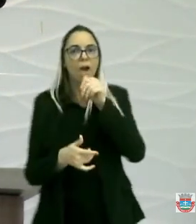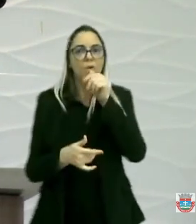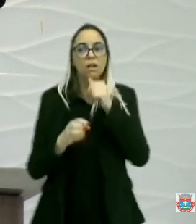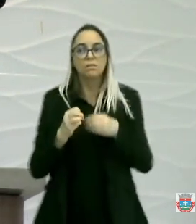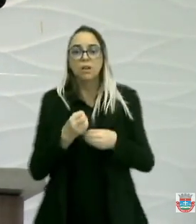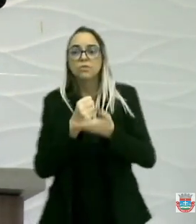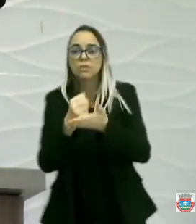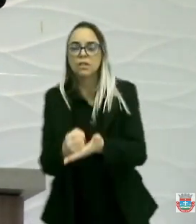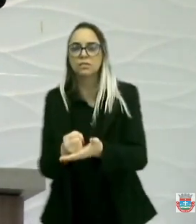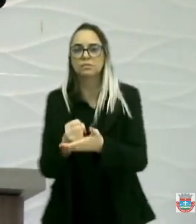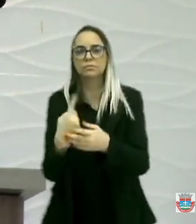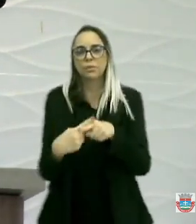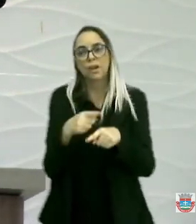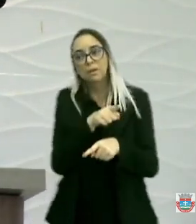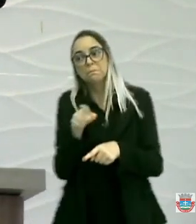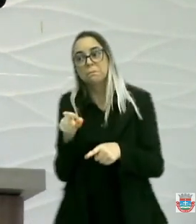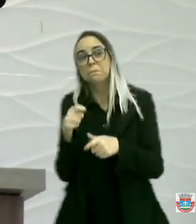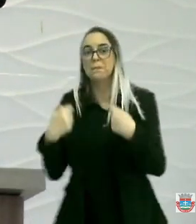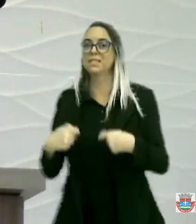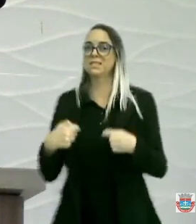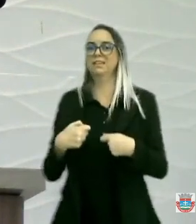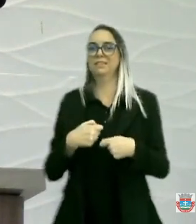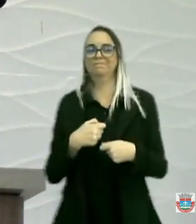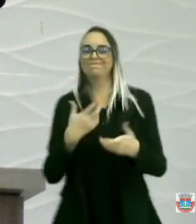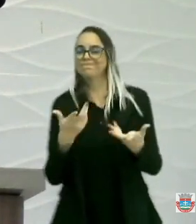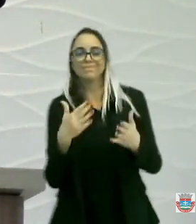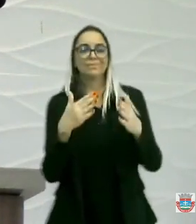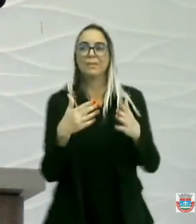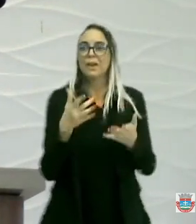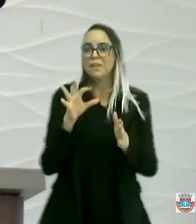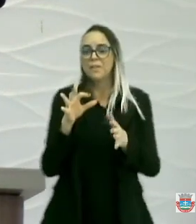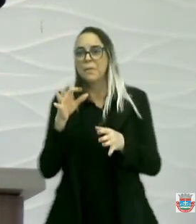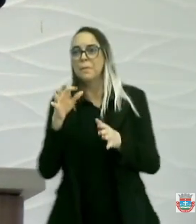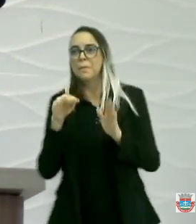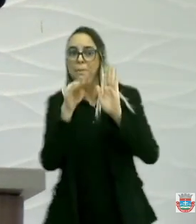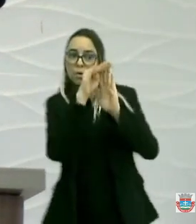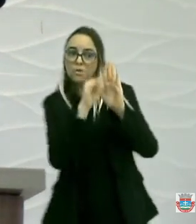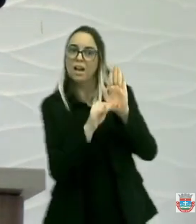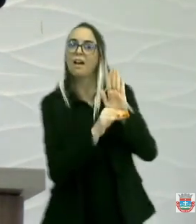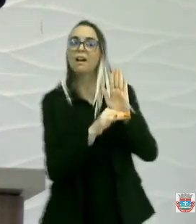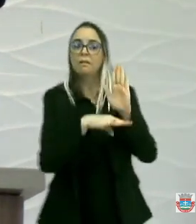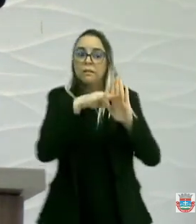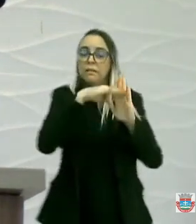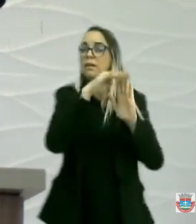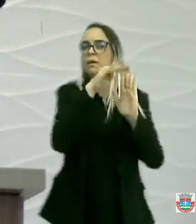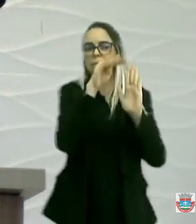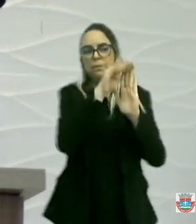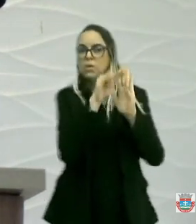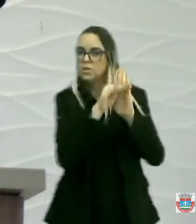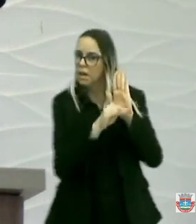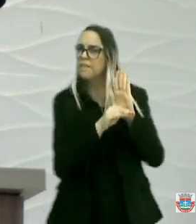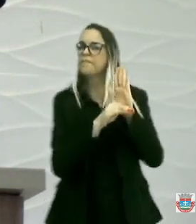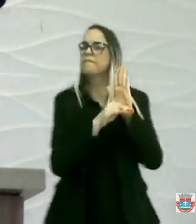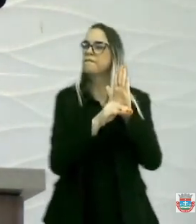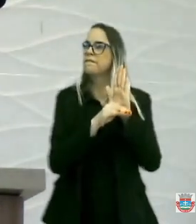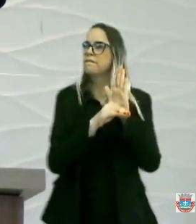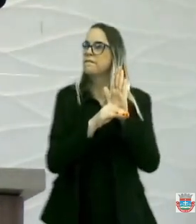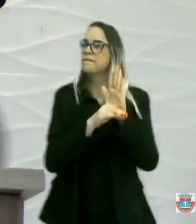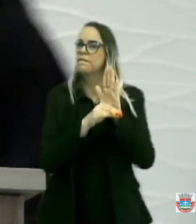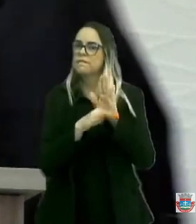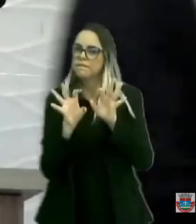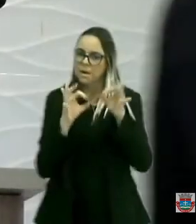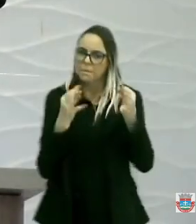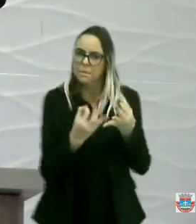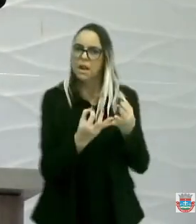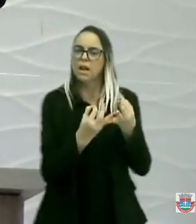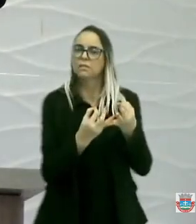precisando. Tem muita gente que está perdendo Bolsa Família. Sobrevive sobre a Bolsa Família. Como é que ele vai comprar um caminhão d'água de